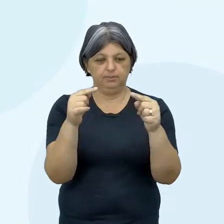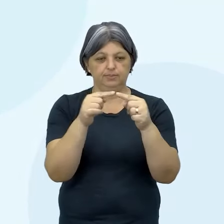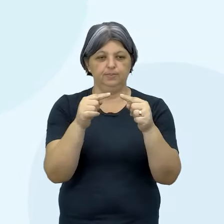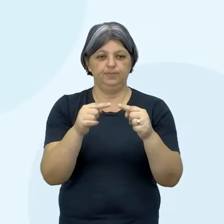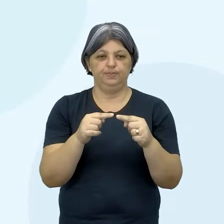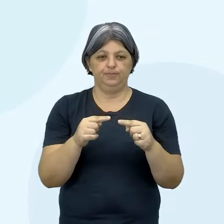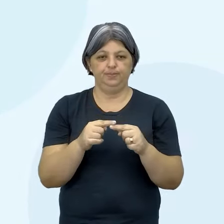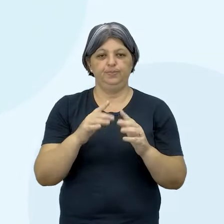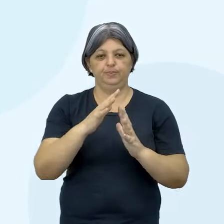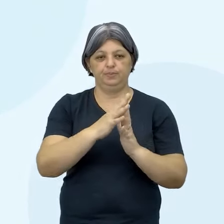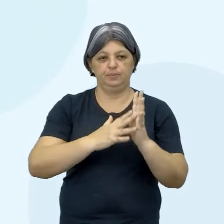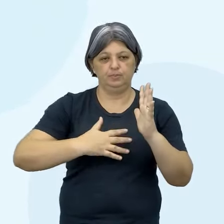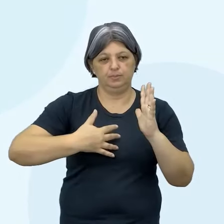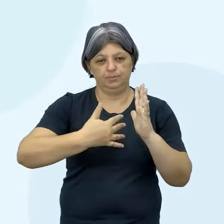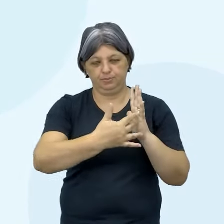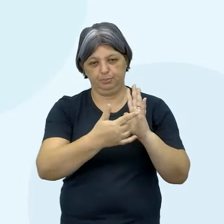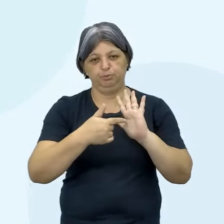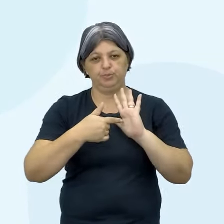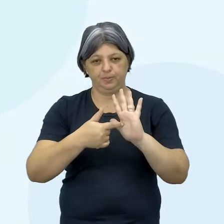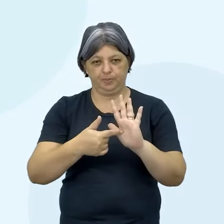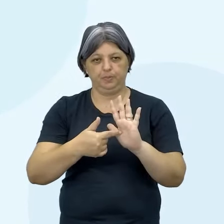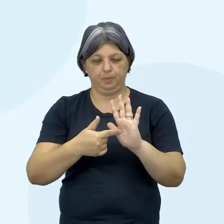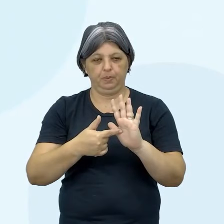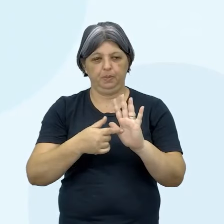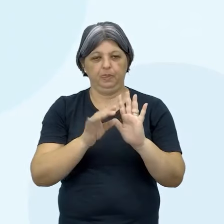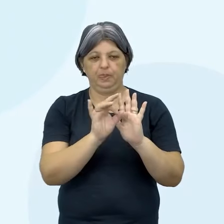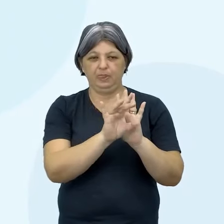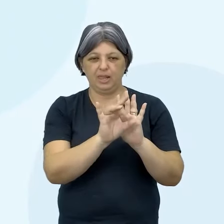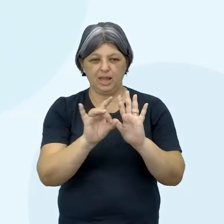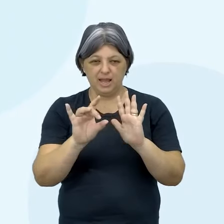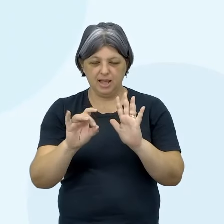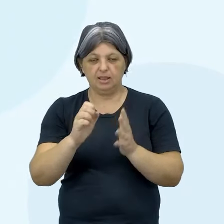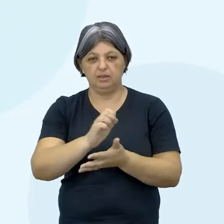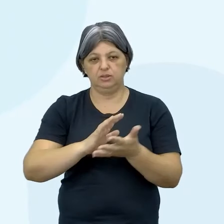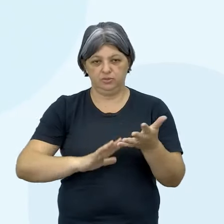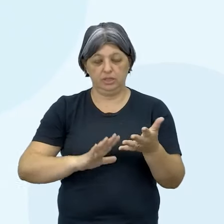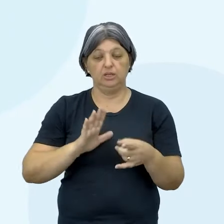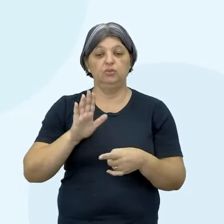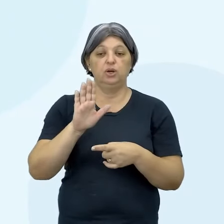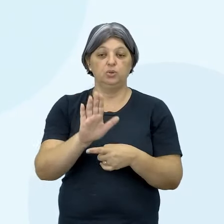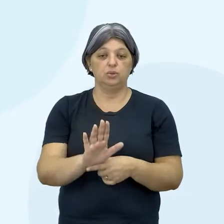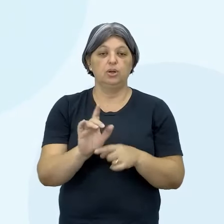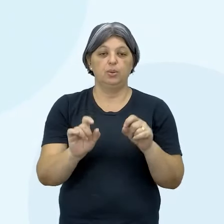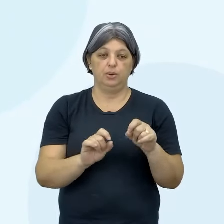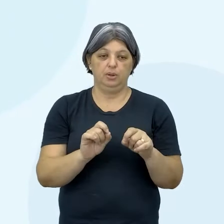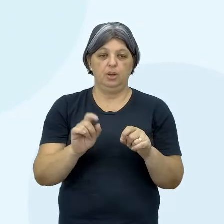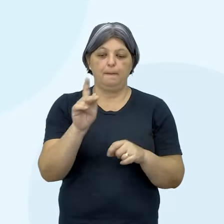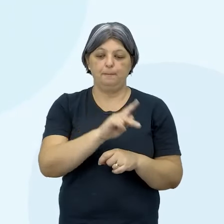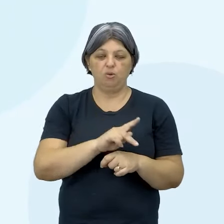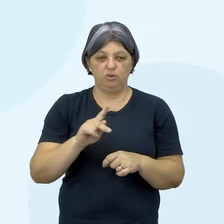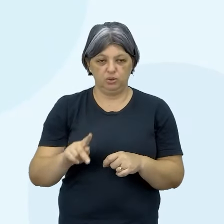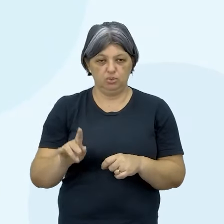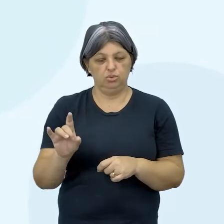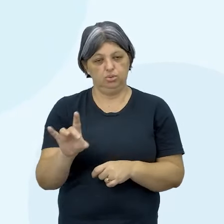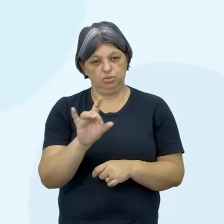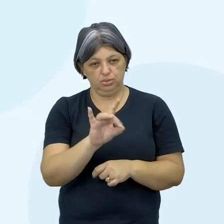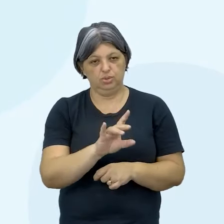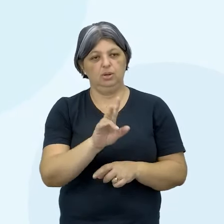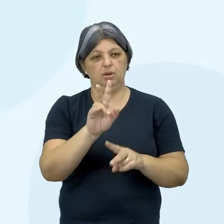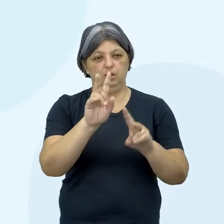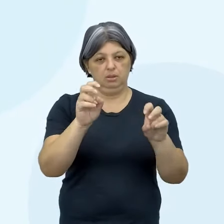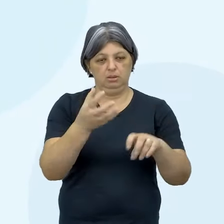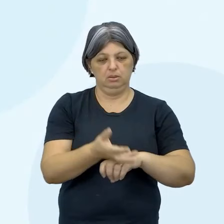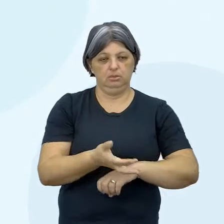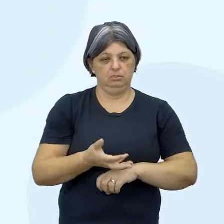quadro integrador que vai aparecer aí em cada uma das atividades vai ajudar os professores de cada um desses componentes a realizar